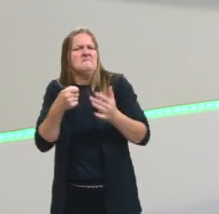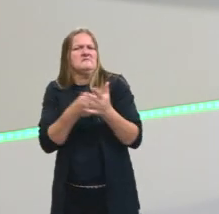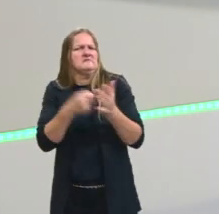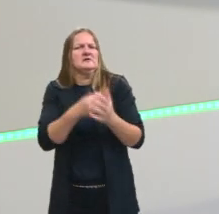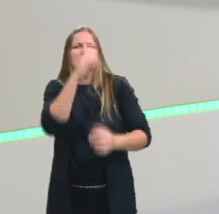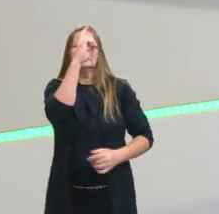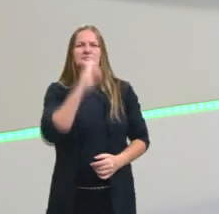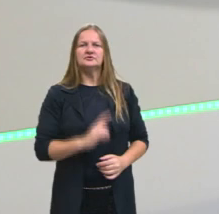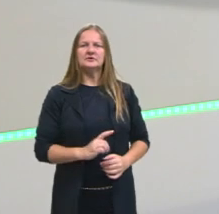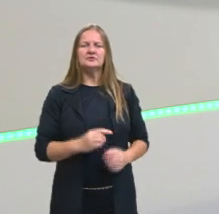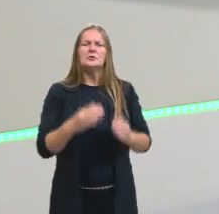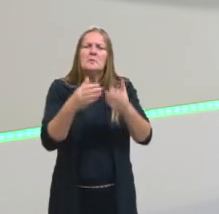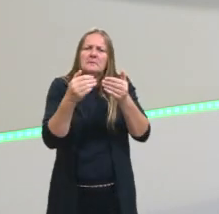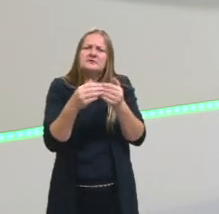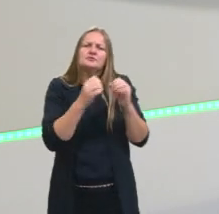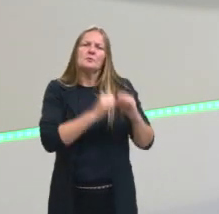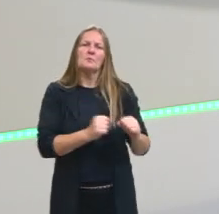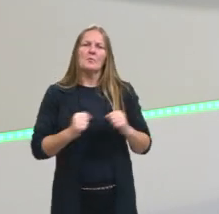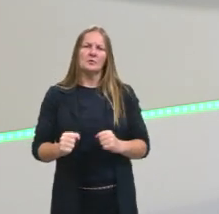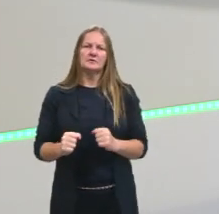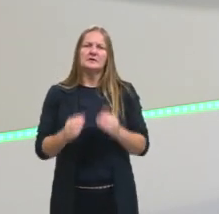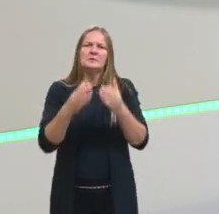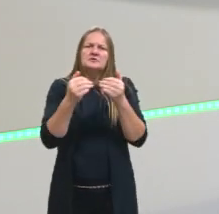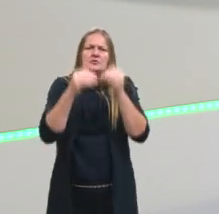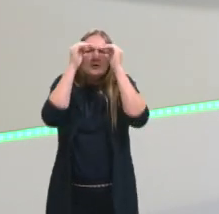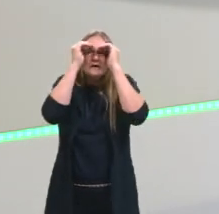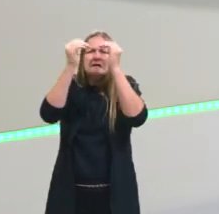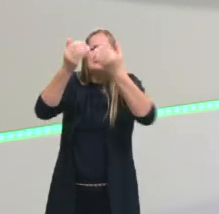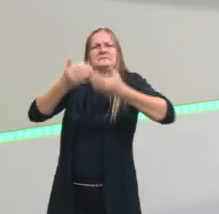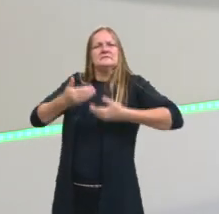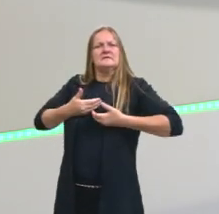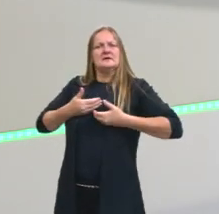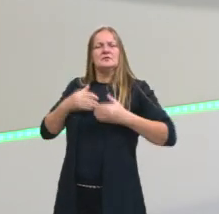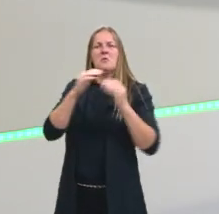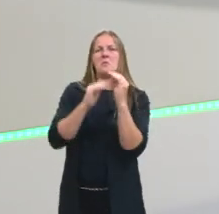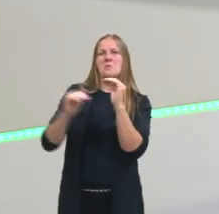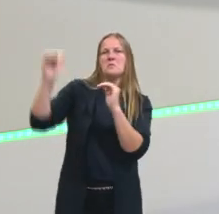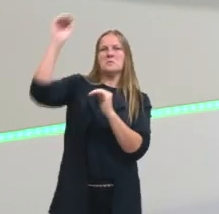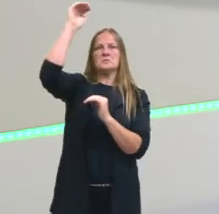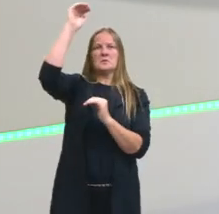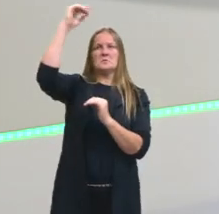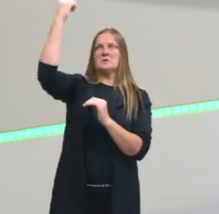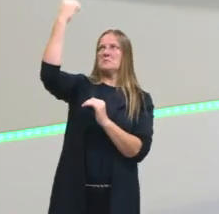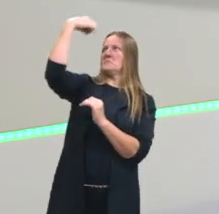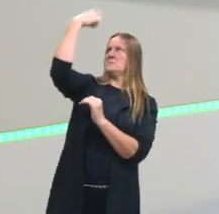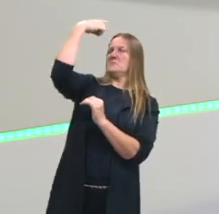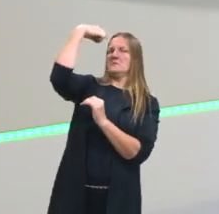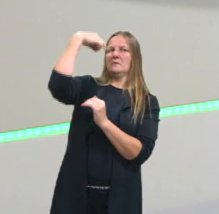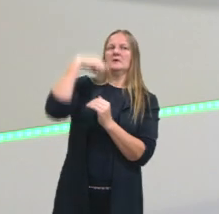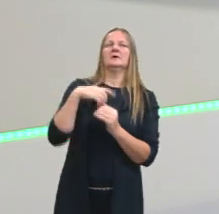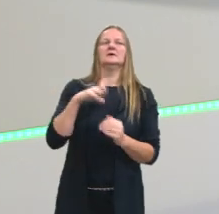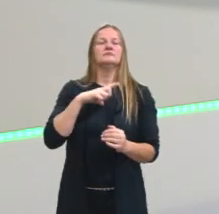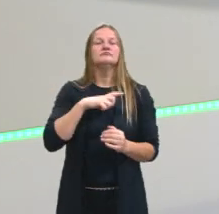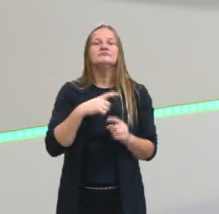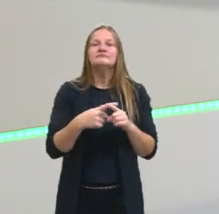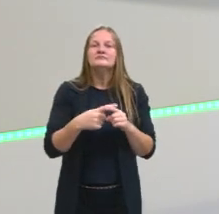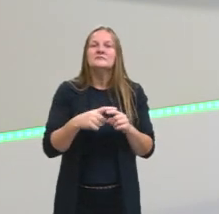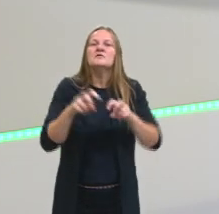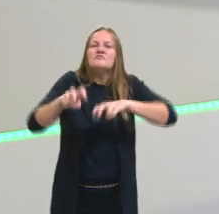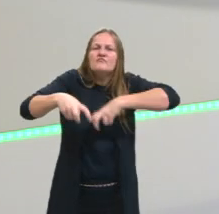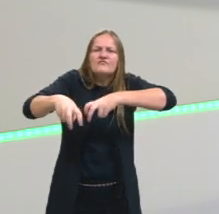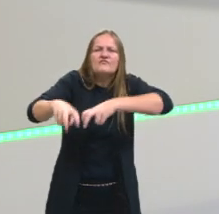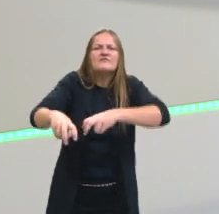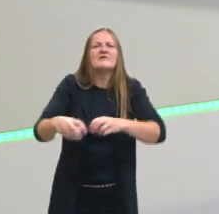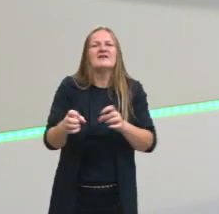mais poder por reivindicar aquele sejam respeitados pelos nobres nesse momento das Guerras Púnicas muitos camponeses